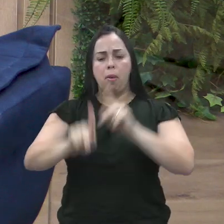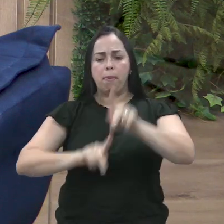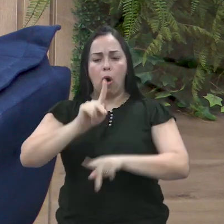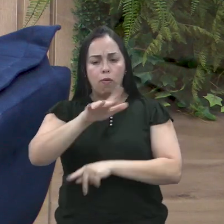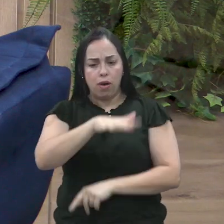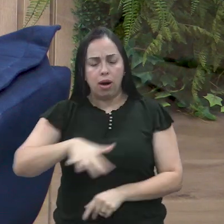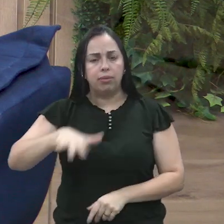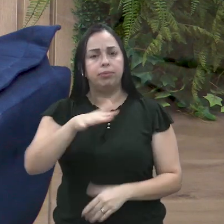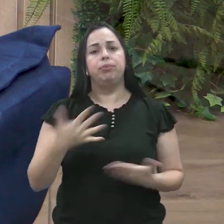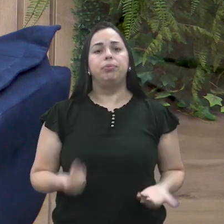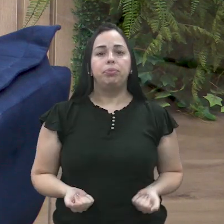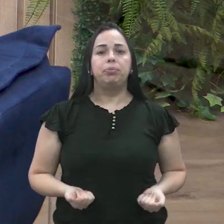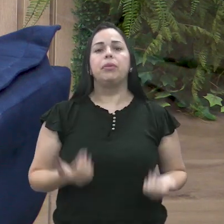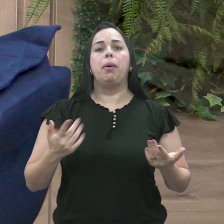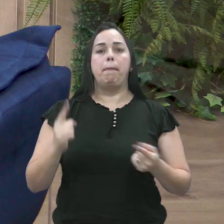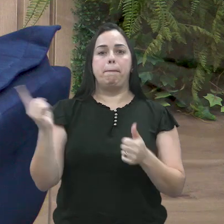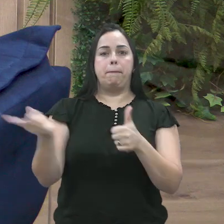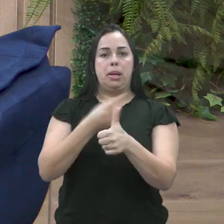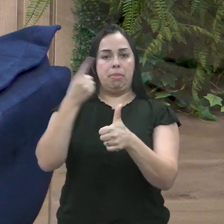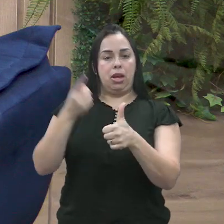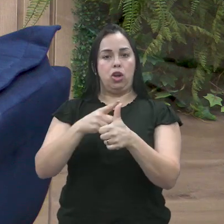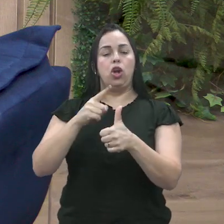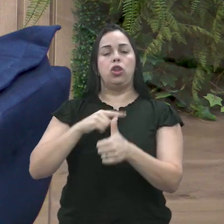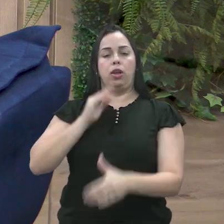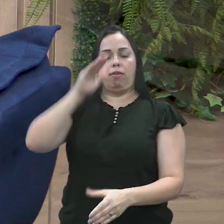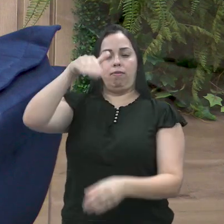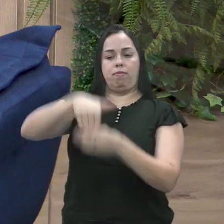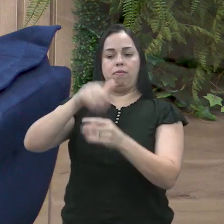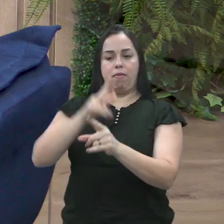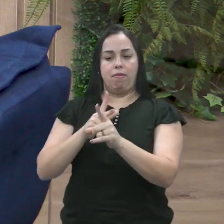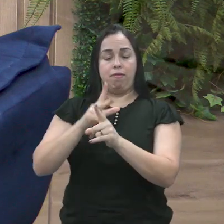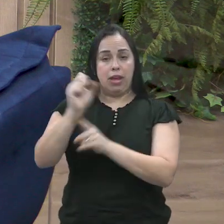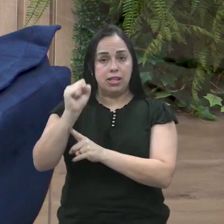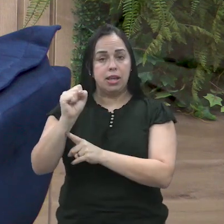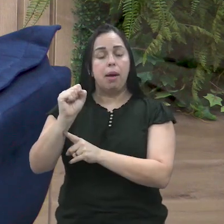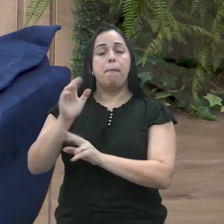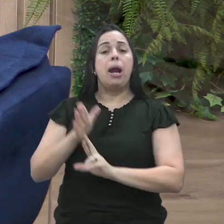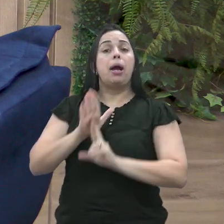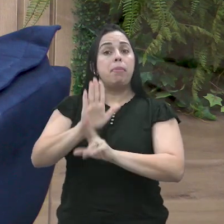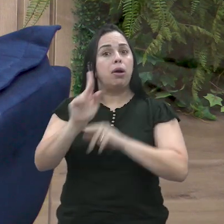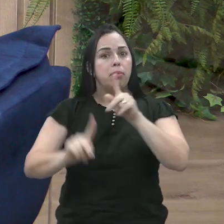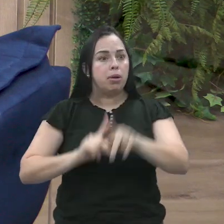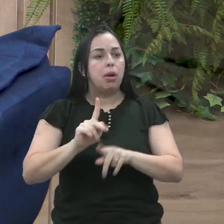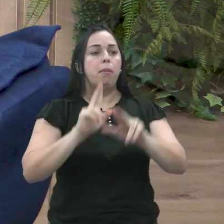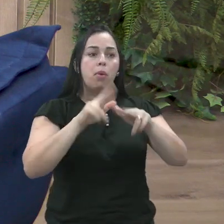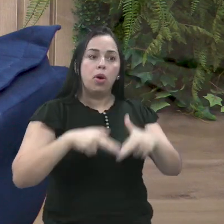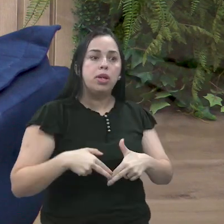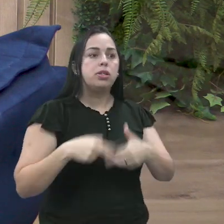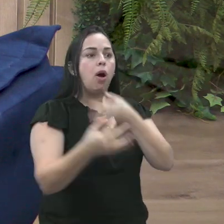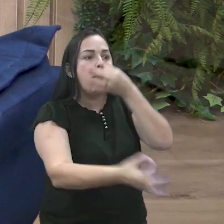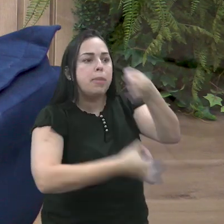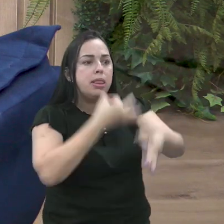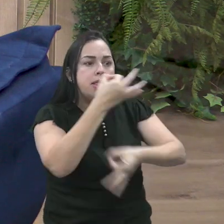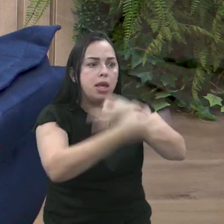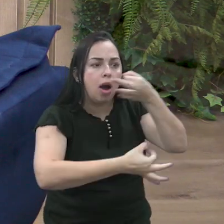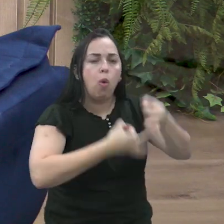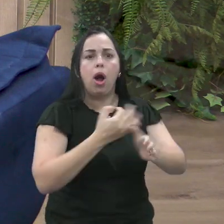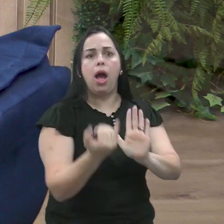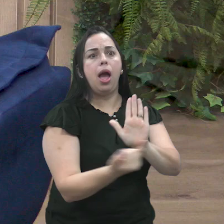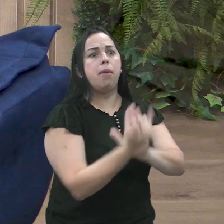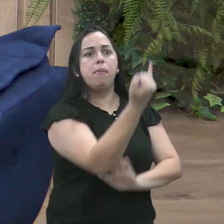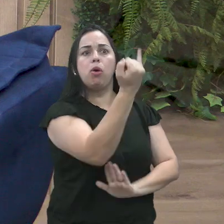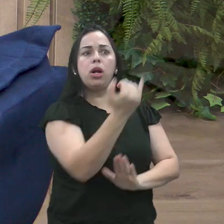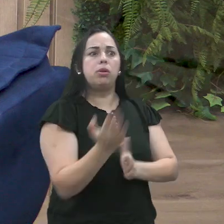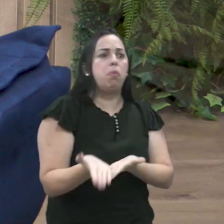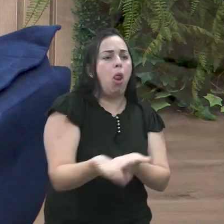né? Claro, primeiro a gente é eleito para representar, então a gente precisa escutar as pessoas, a formação técnica,